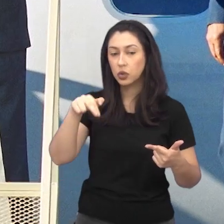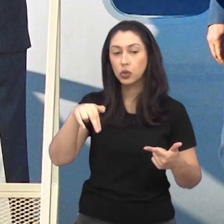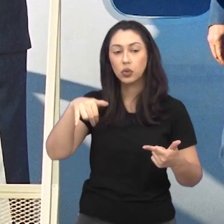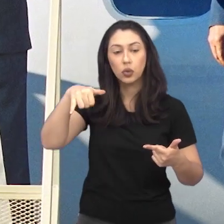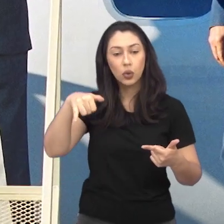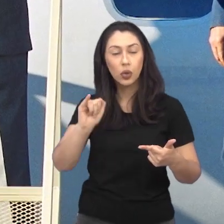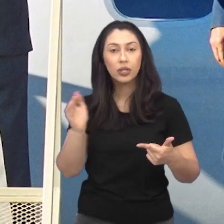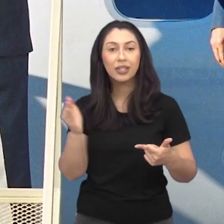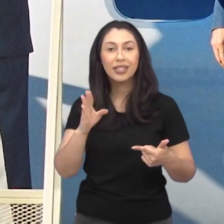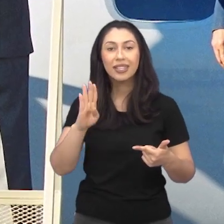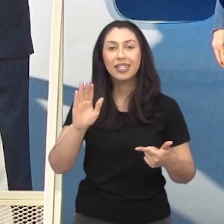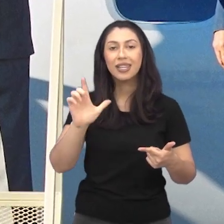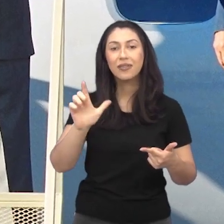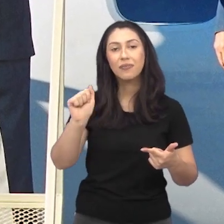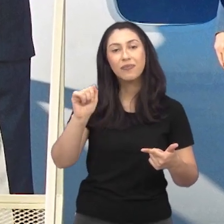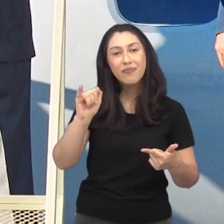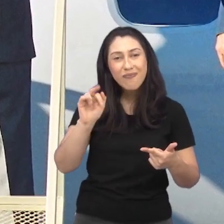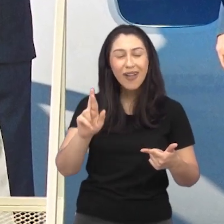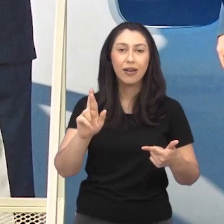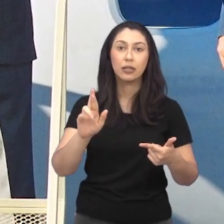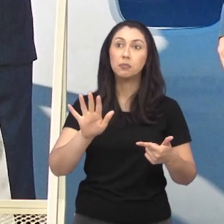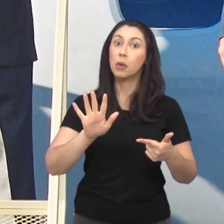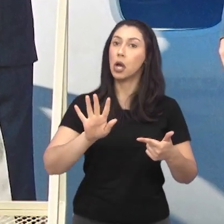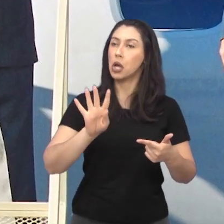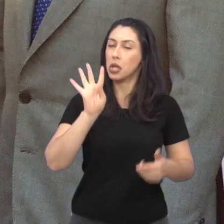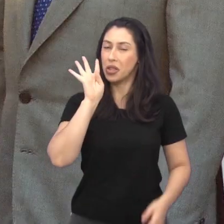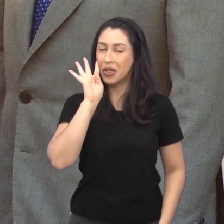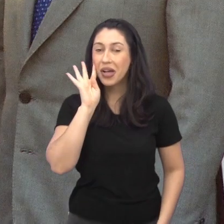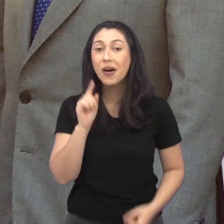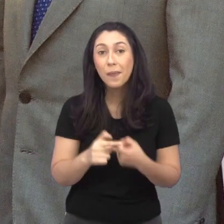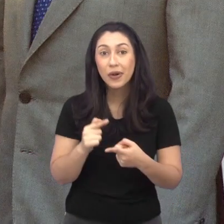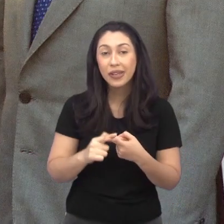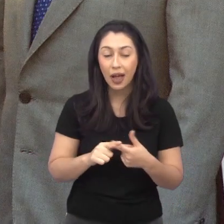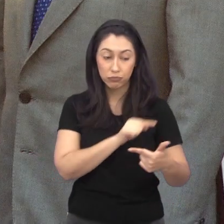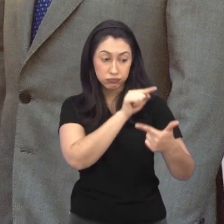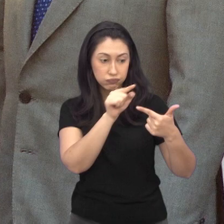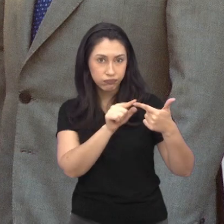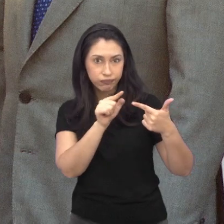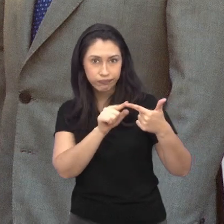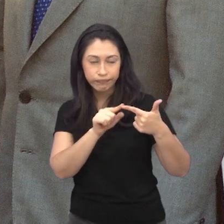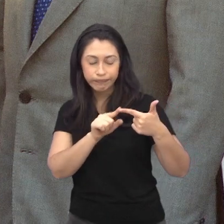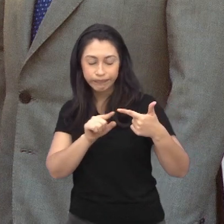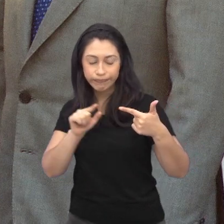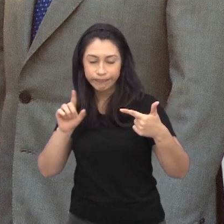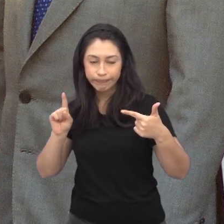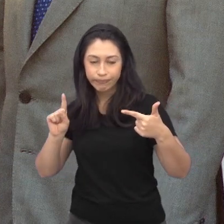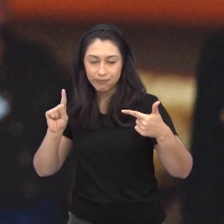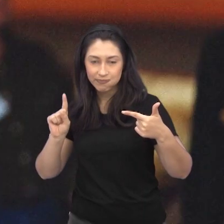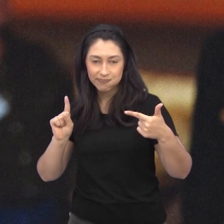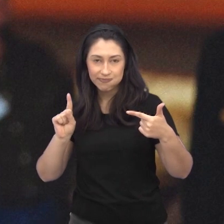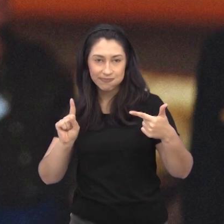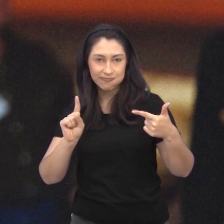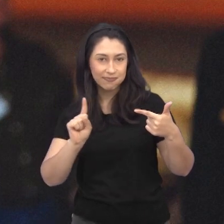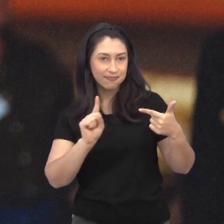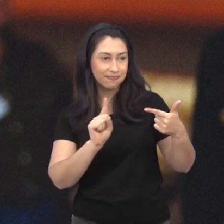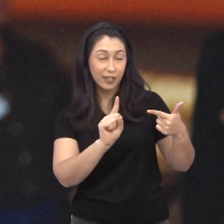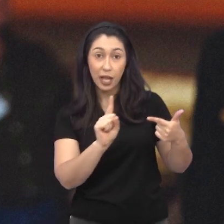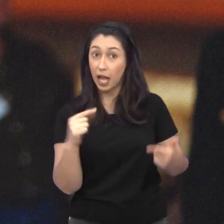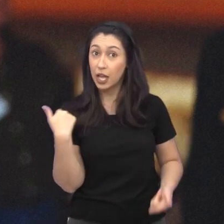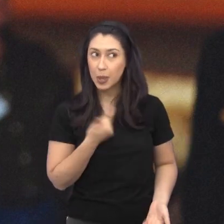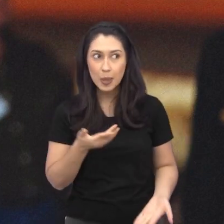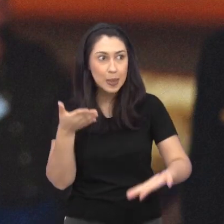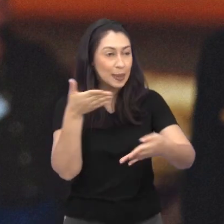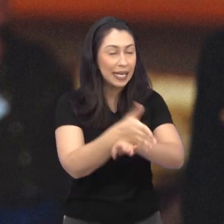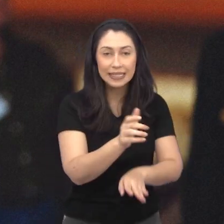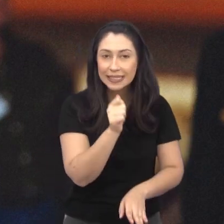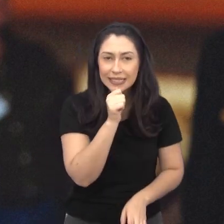Blair. E aí foi muito legal, porque quando o premier estava chegando, né, a gente não tinha entrado